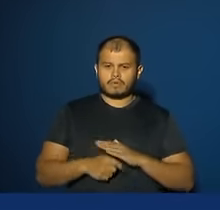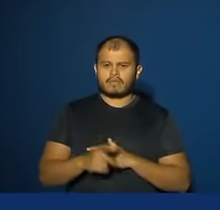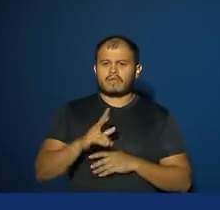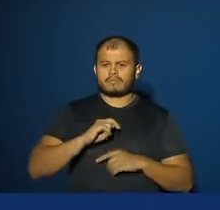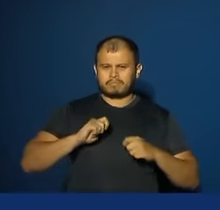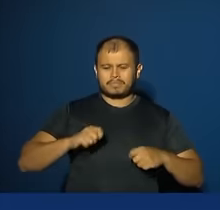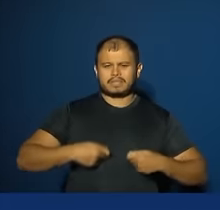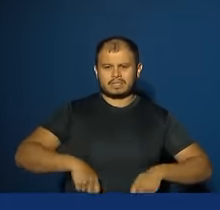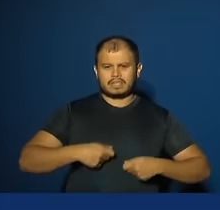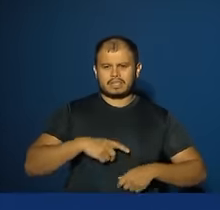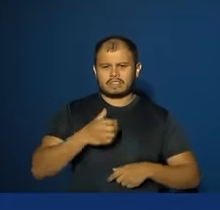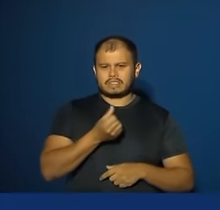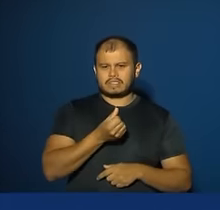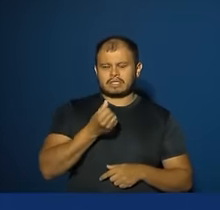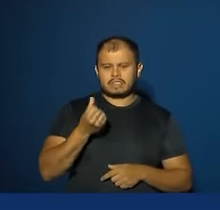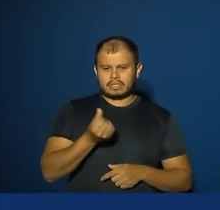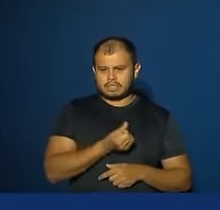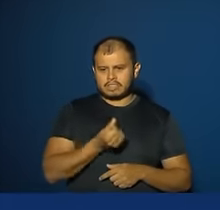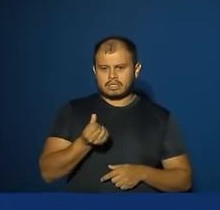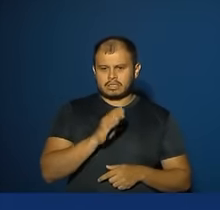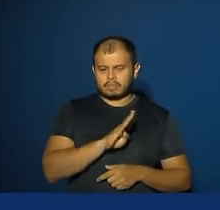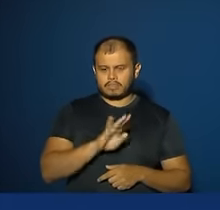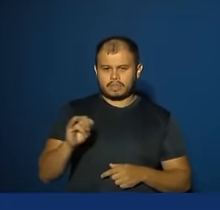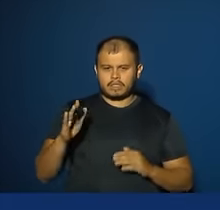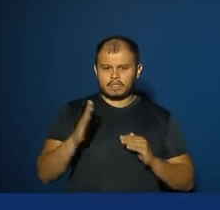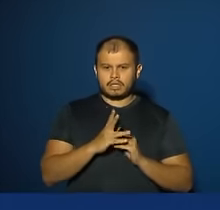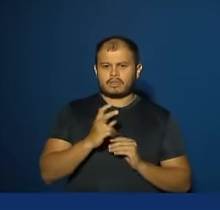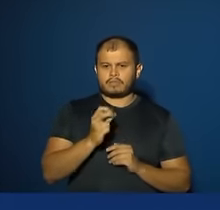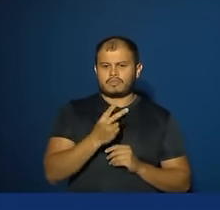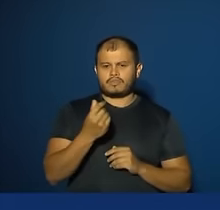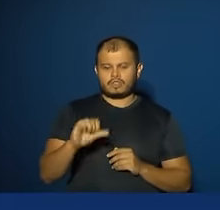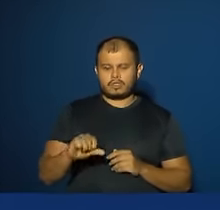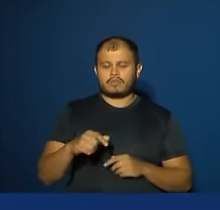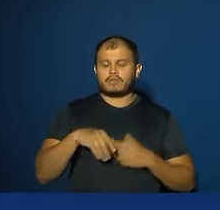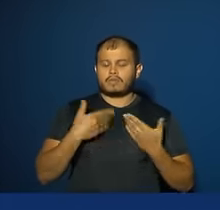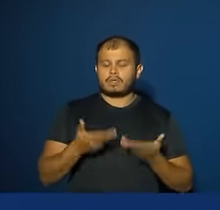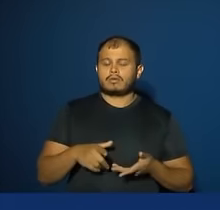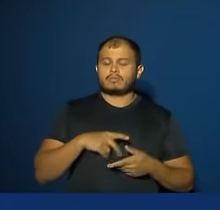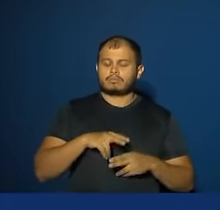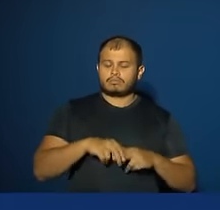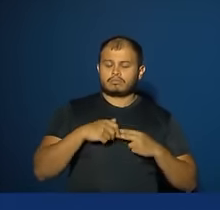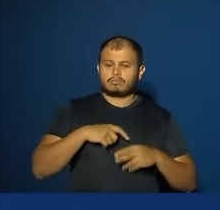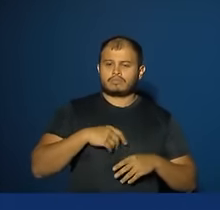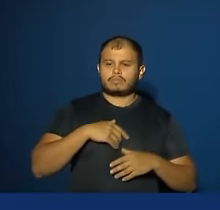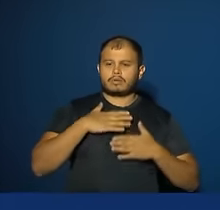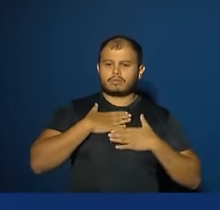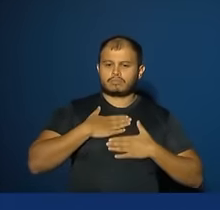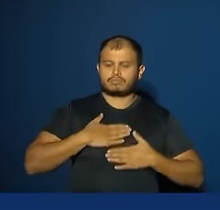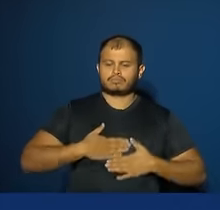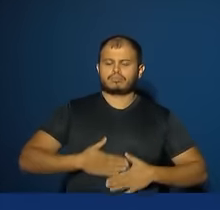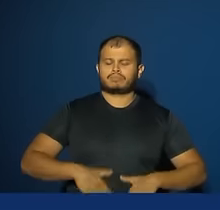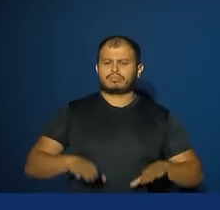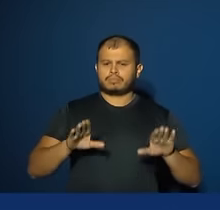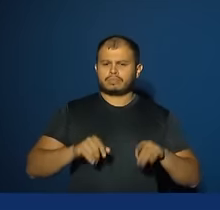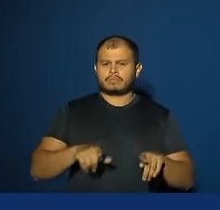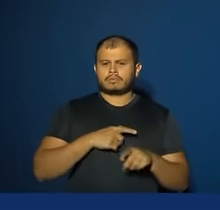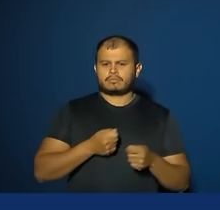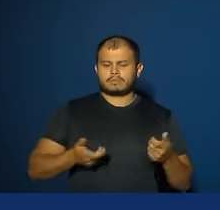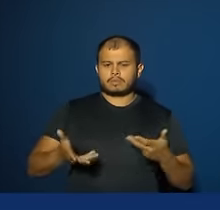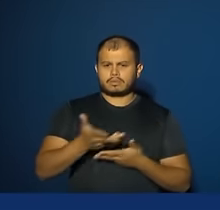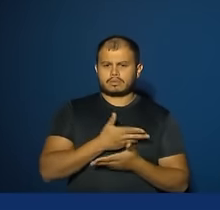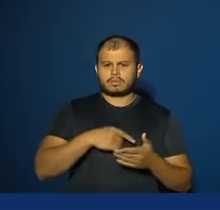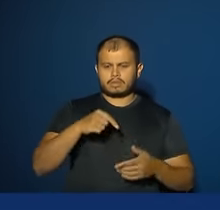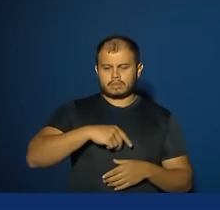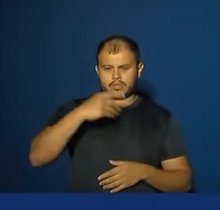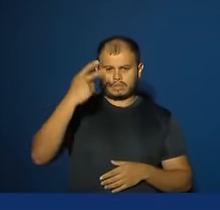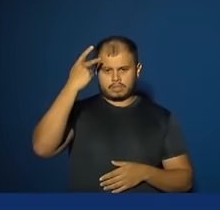que investir aproximadamente R$66 bilhões até 2029 para universalizar. Então, o conforto que o Estado vai ter, que vai ser universalizado o serviço de saneamento de esgoto